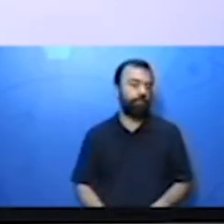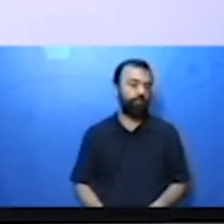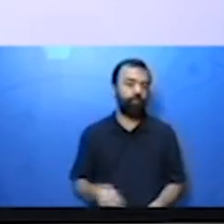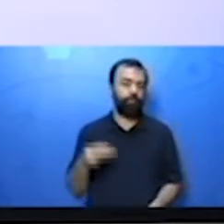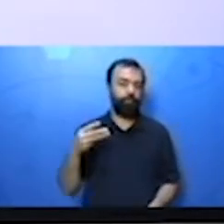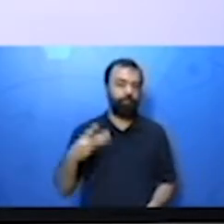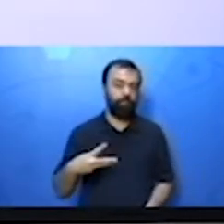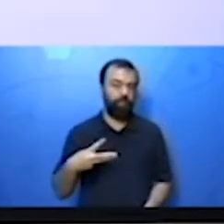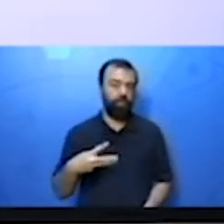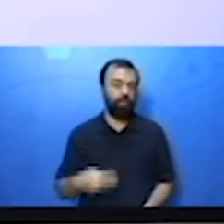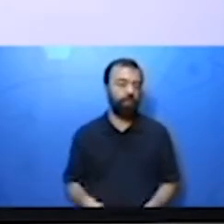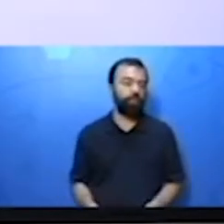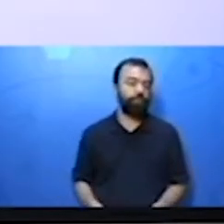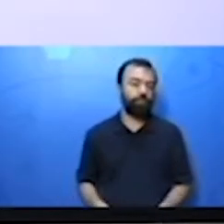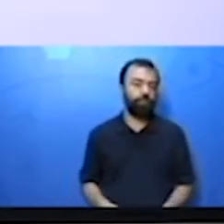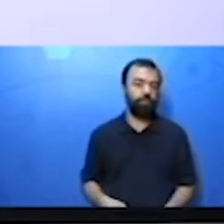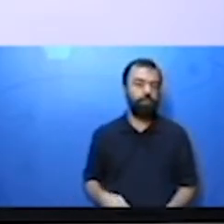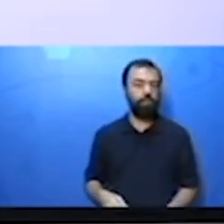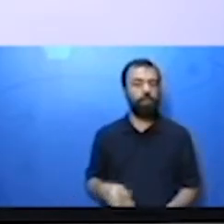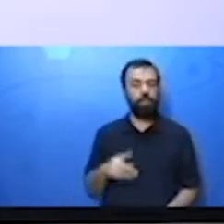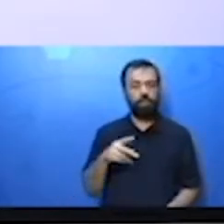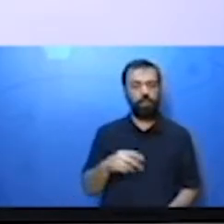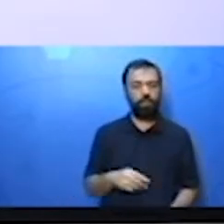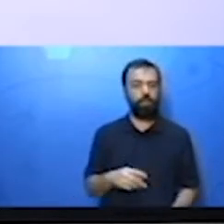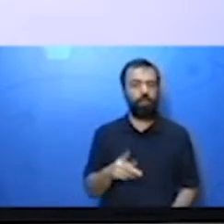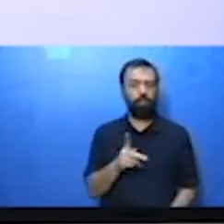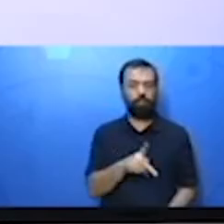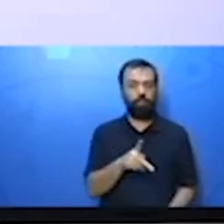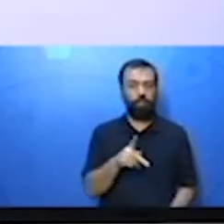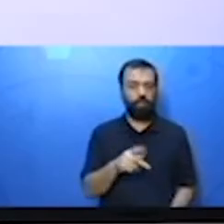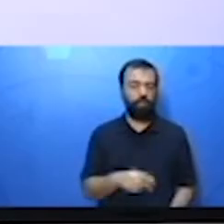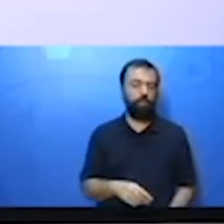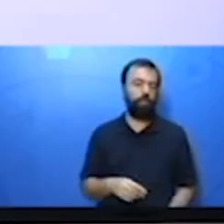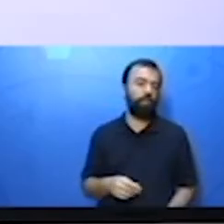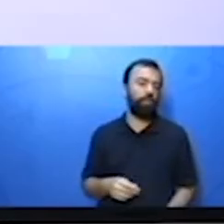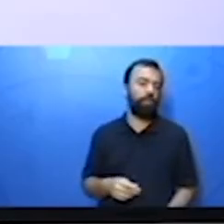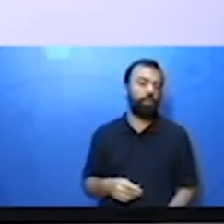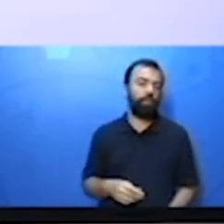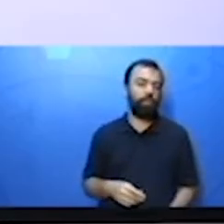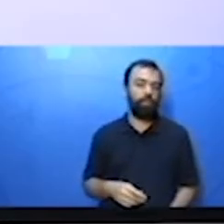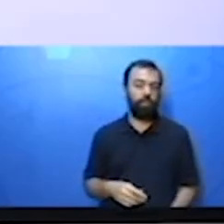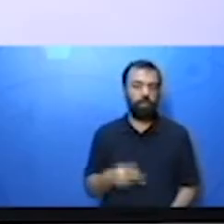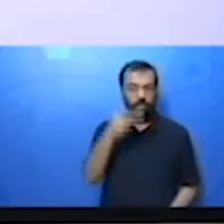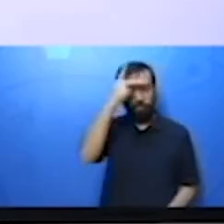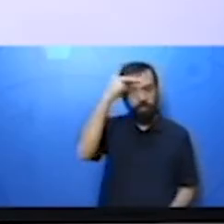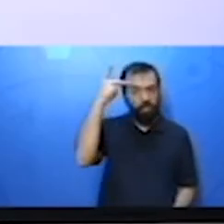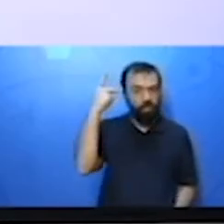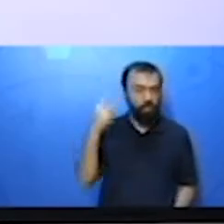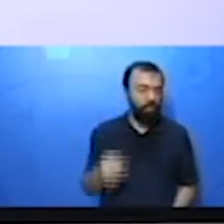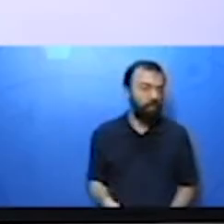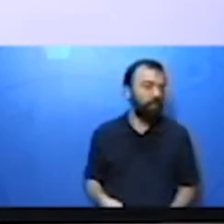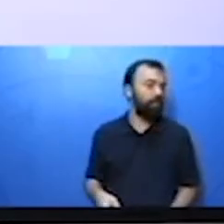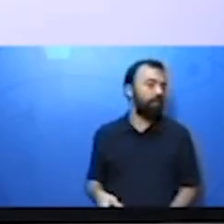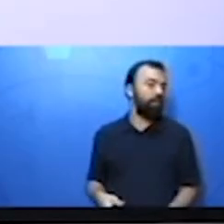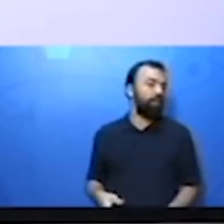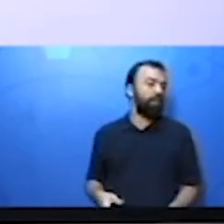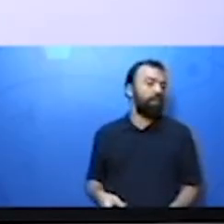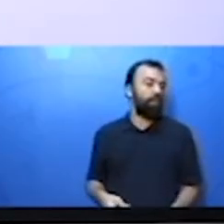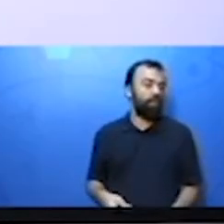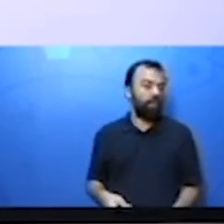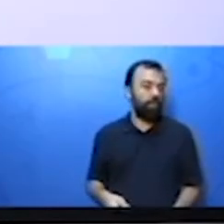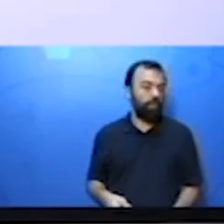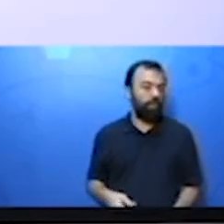3. Se uma pessoa apresentar sintomas parecidos a alguém de sua família que recentemente obteve alguma